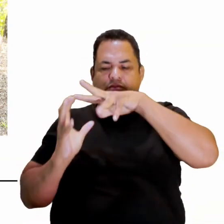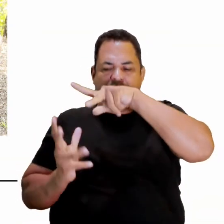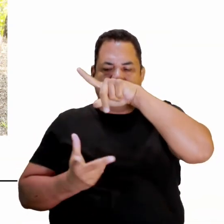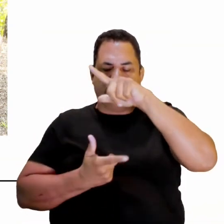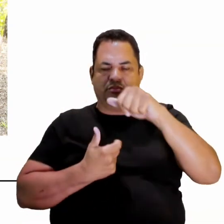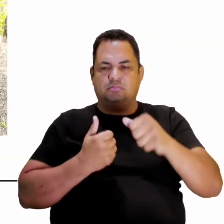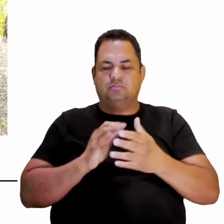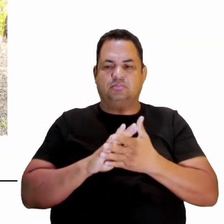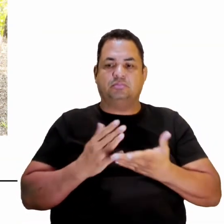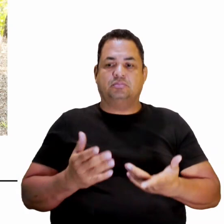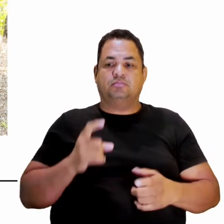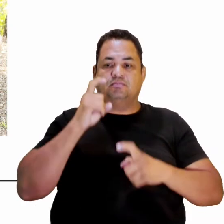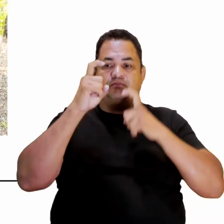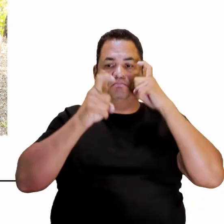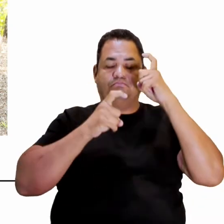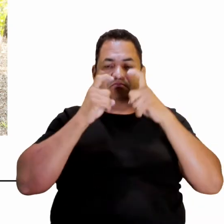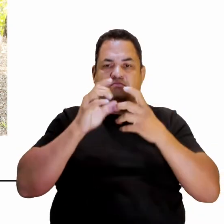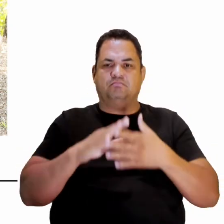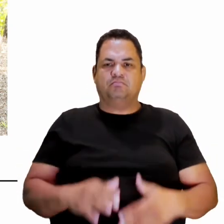And are